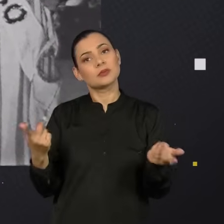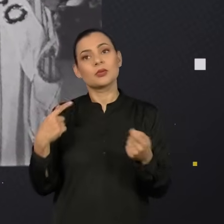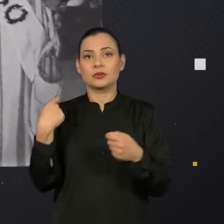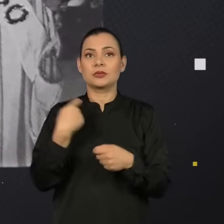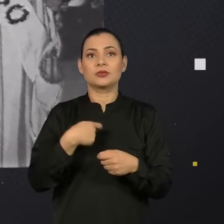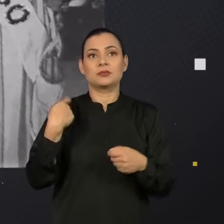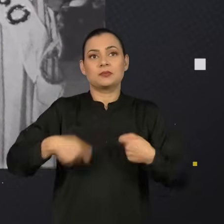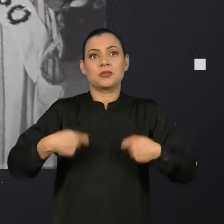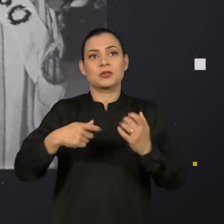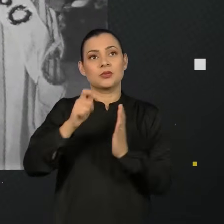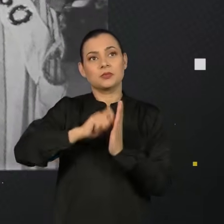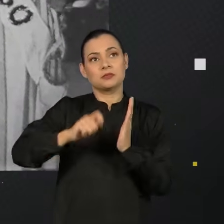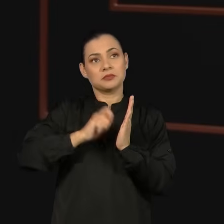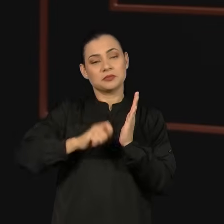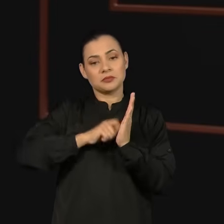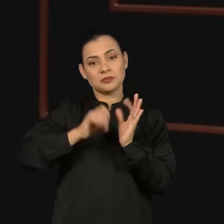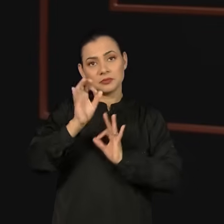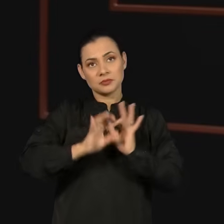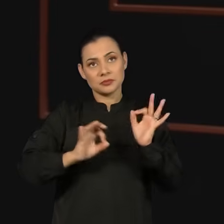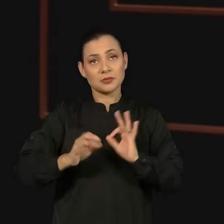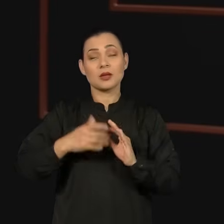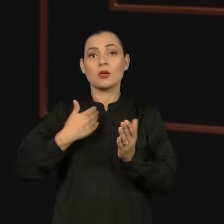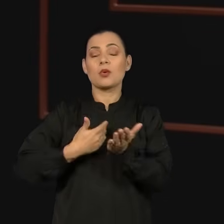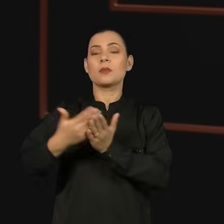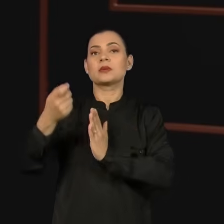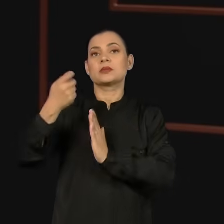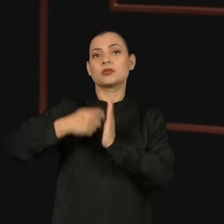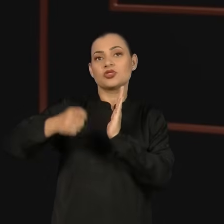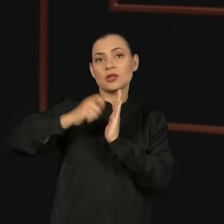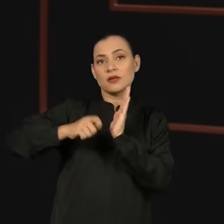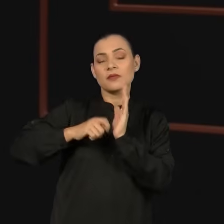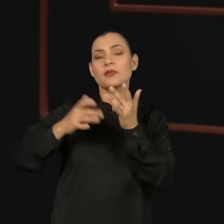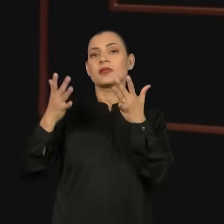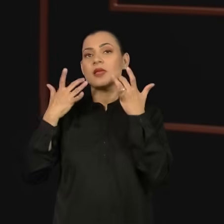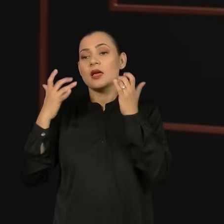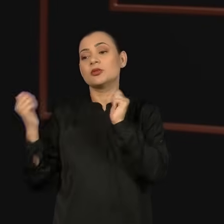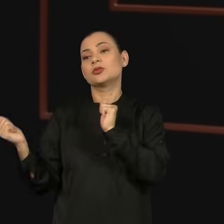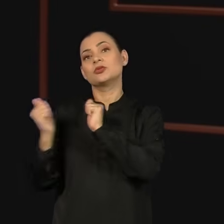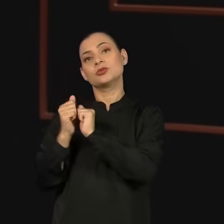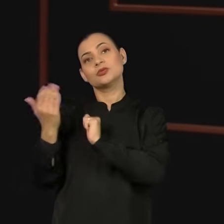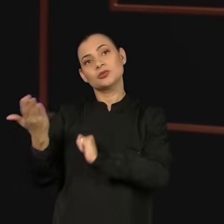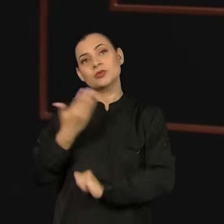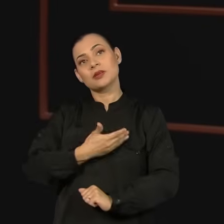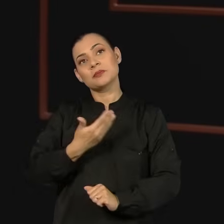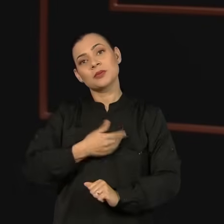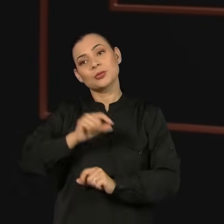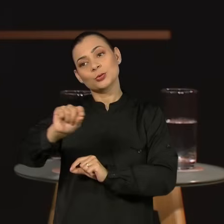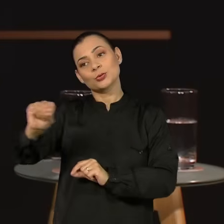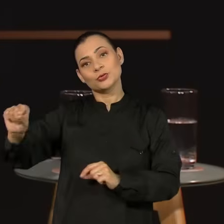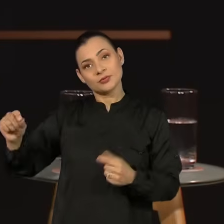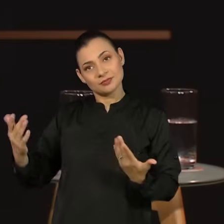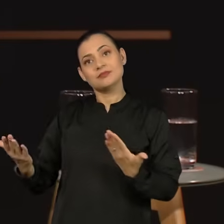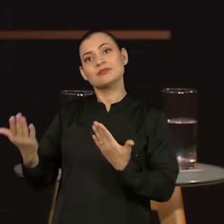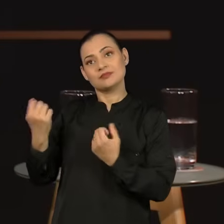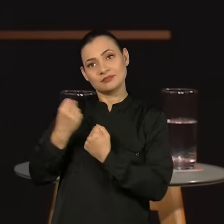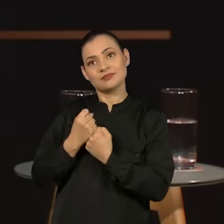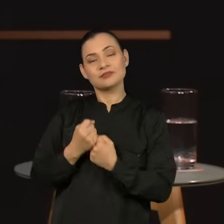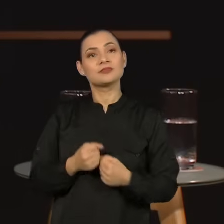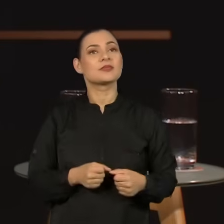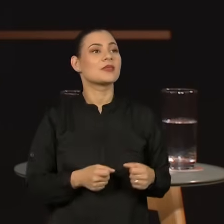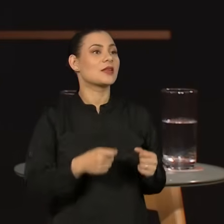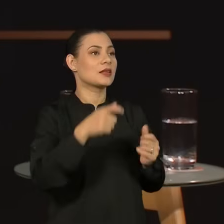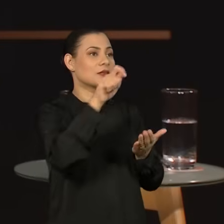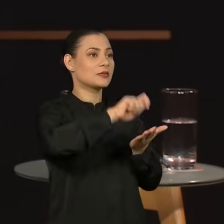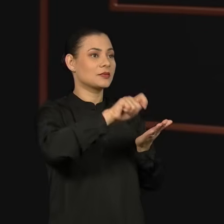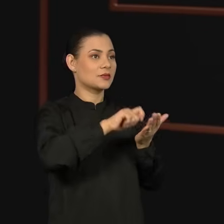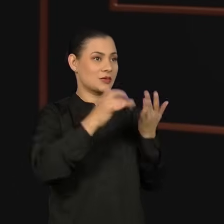um espetáculo. Comecei a escrever para teatro junto com os meus colegas. Primeira escrita para teatro,